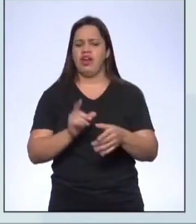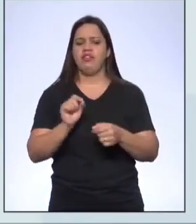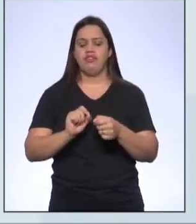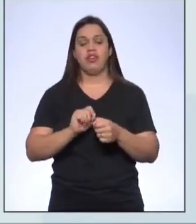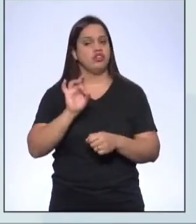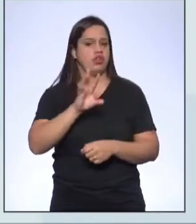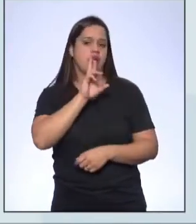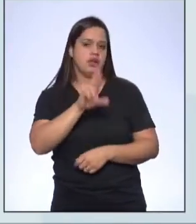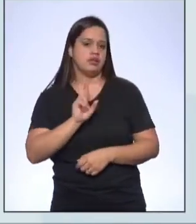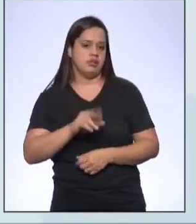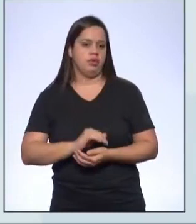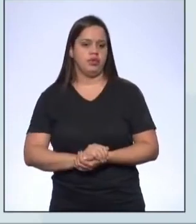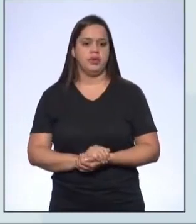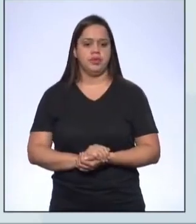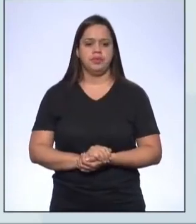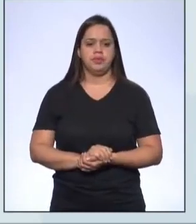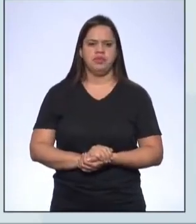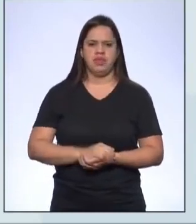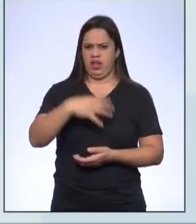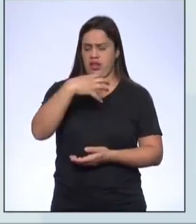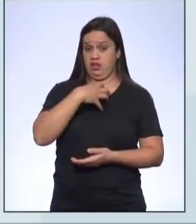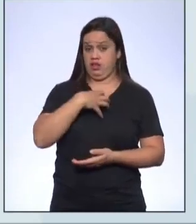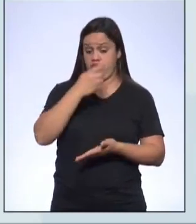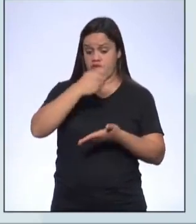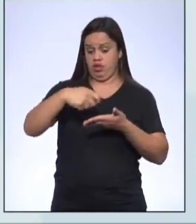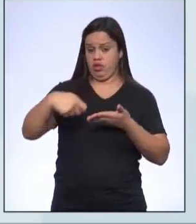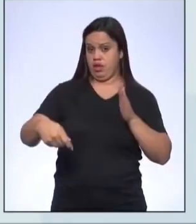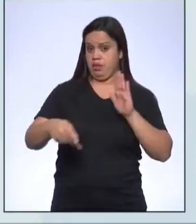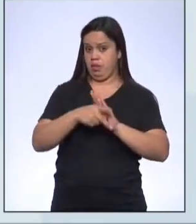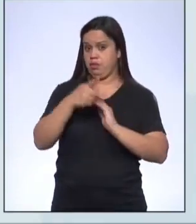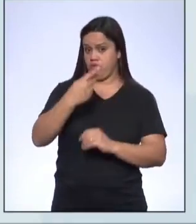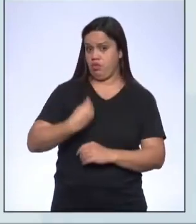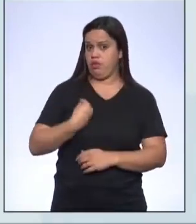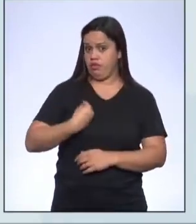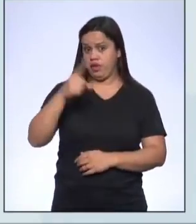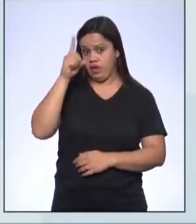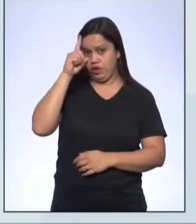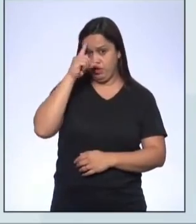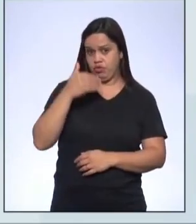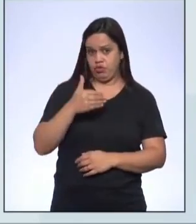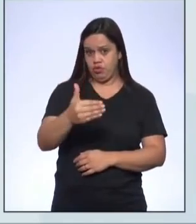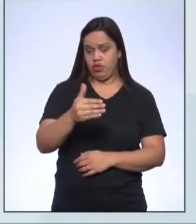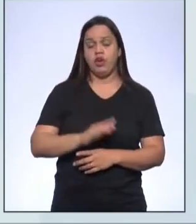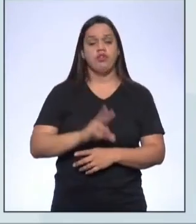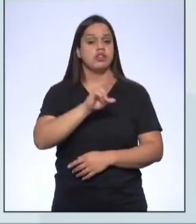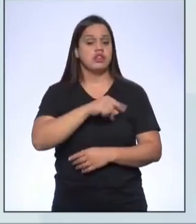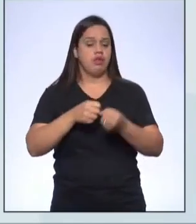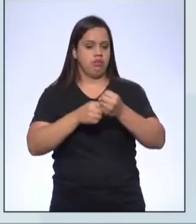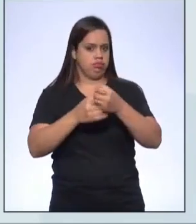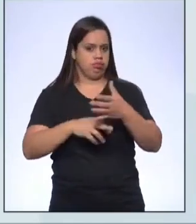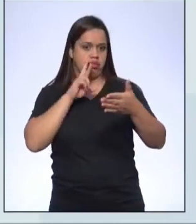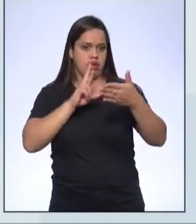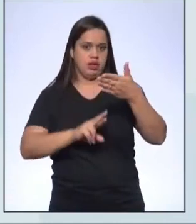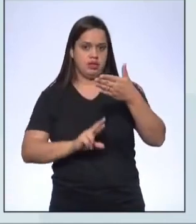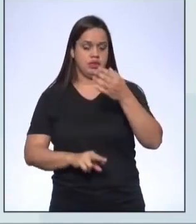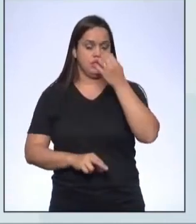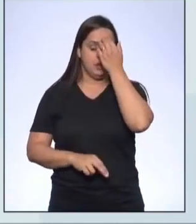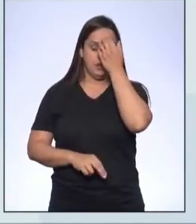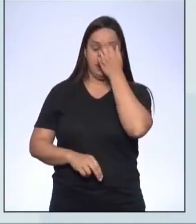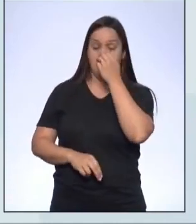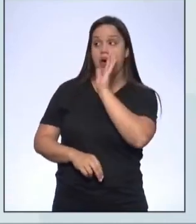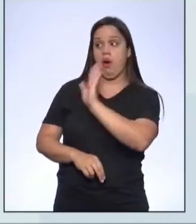respondam aí. Esse jeito de escrever faz parte do cotidiano de vocês? Vão respondendo aí que eu vou dar continuidade aqui. Olha, tá?